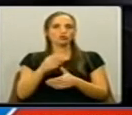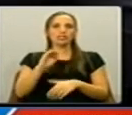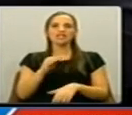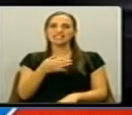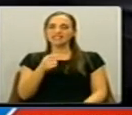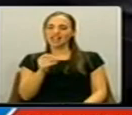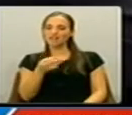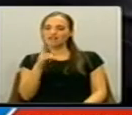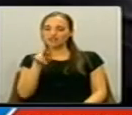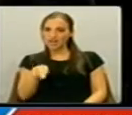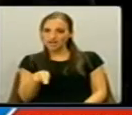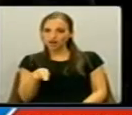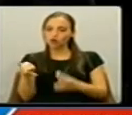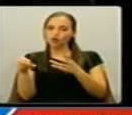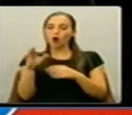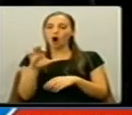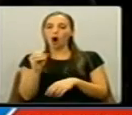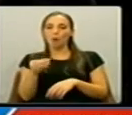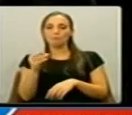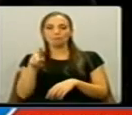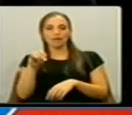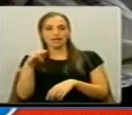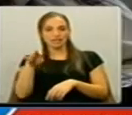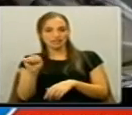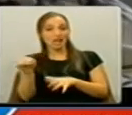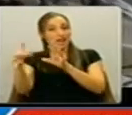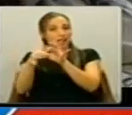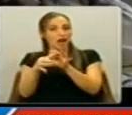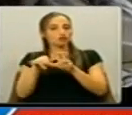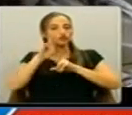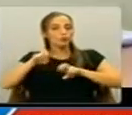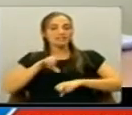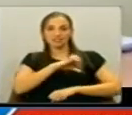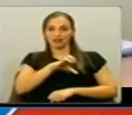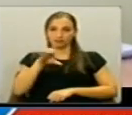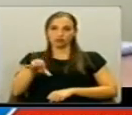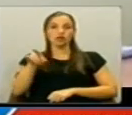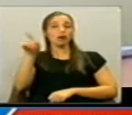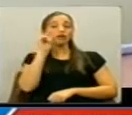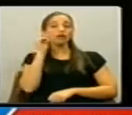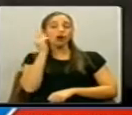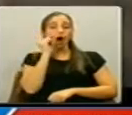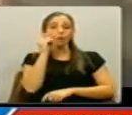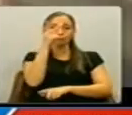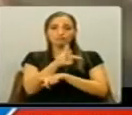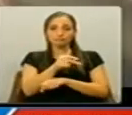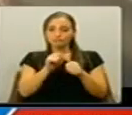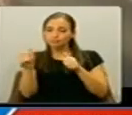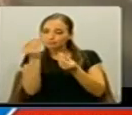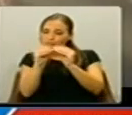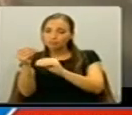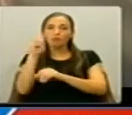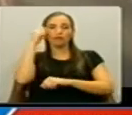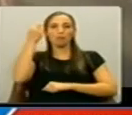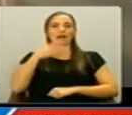científicas. Ora, este senhor, Christopher Nolan, um dos realizadores, aliás, deste filme, pretendeu fazer um filme